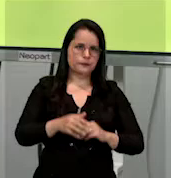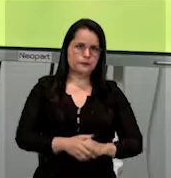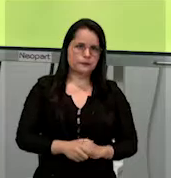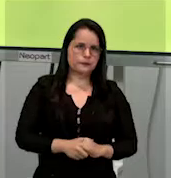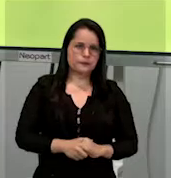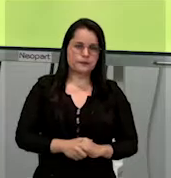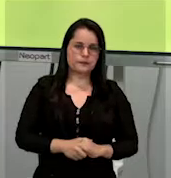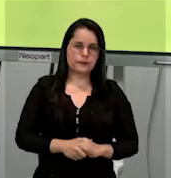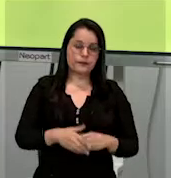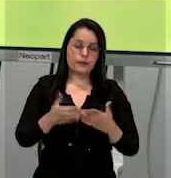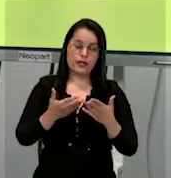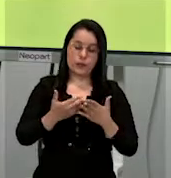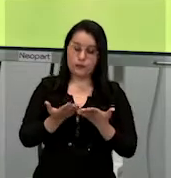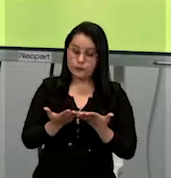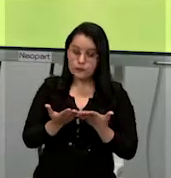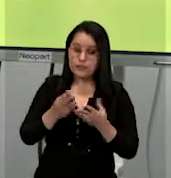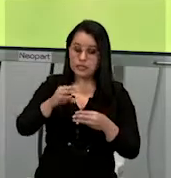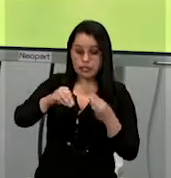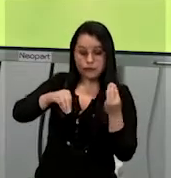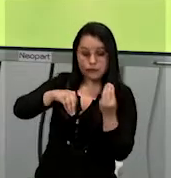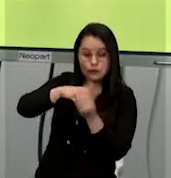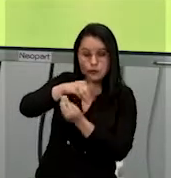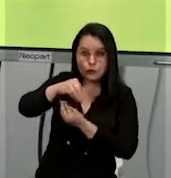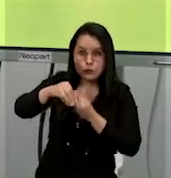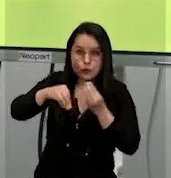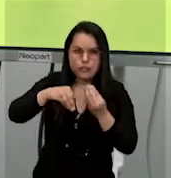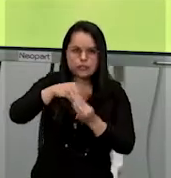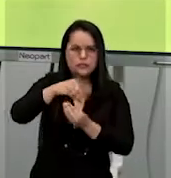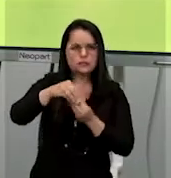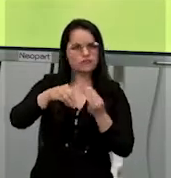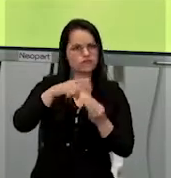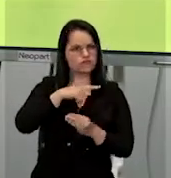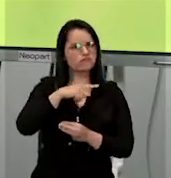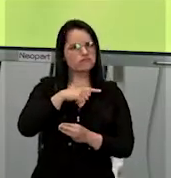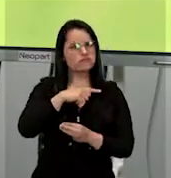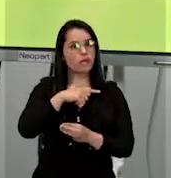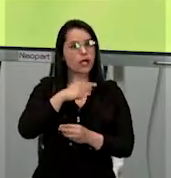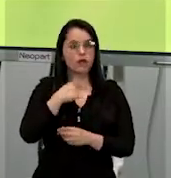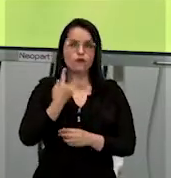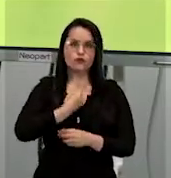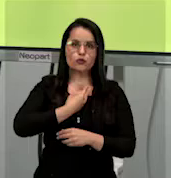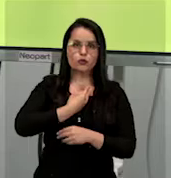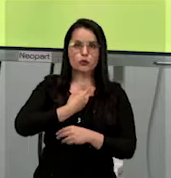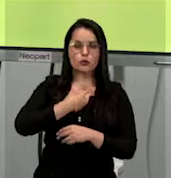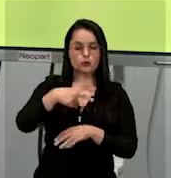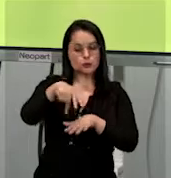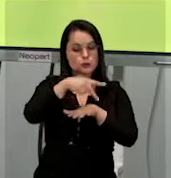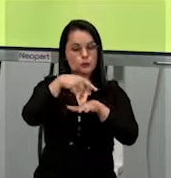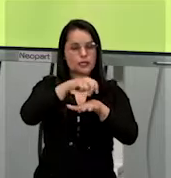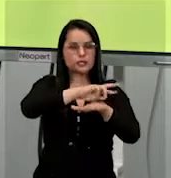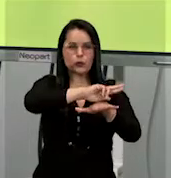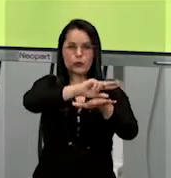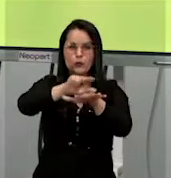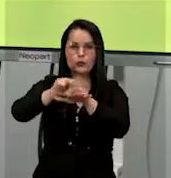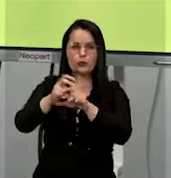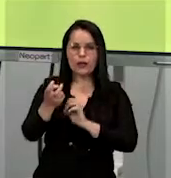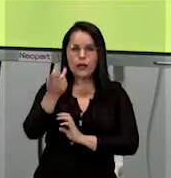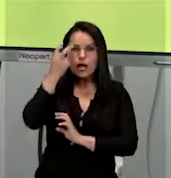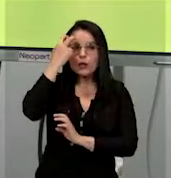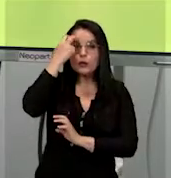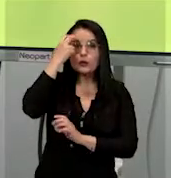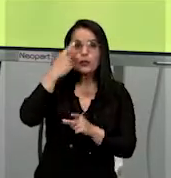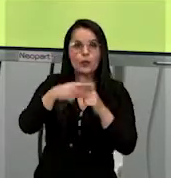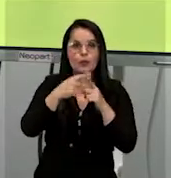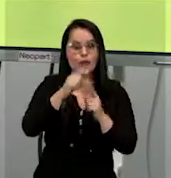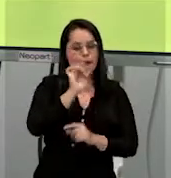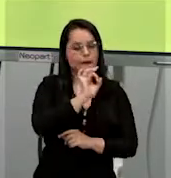Bom, graças a essa miscigenação, essa mistura de raças, o nosso país tem uma grande diversidade cultural, porque